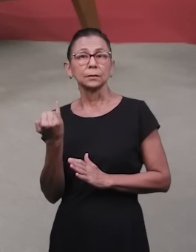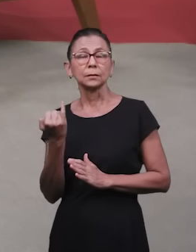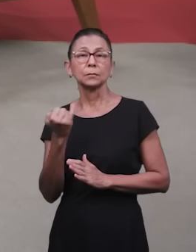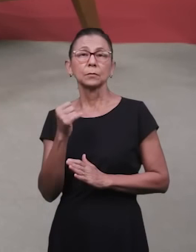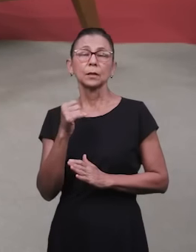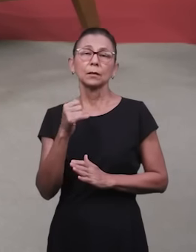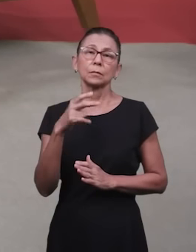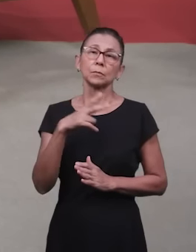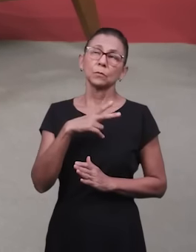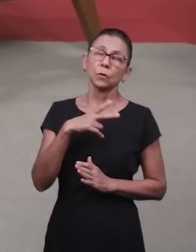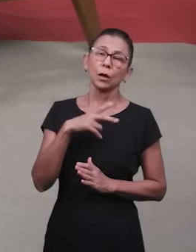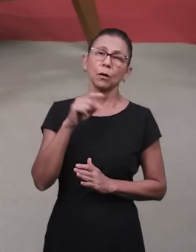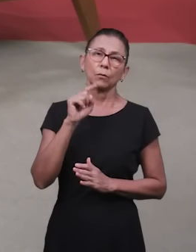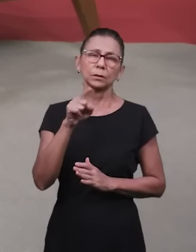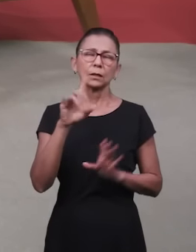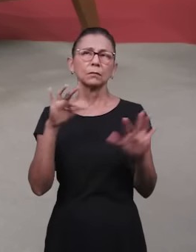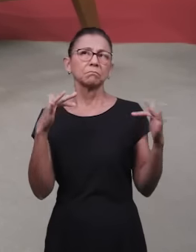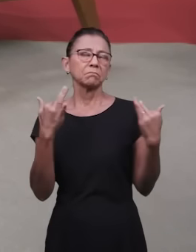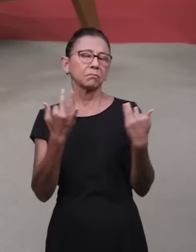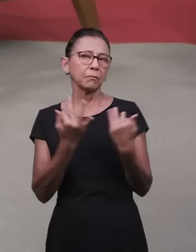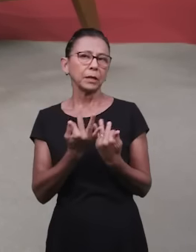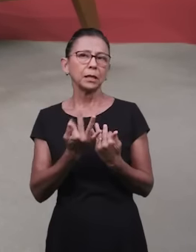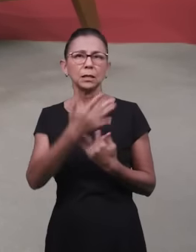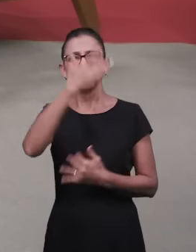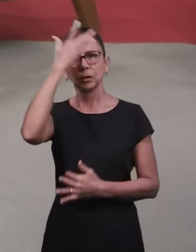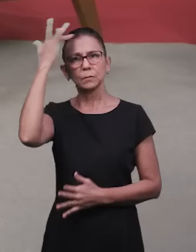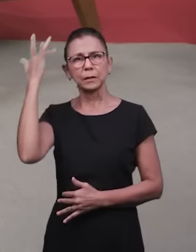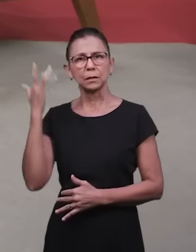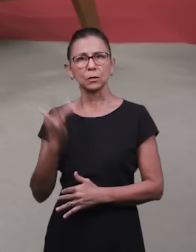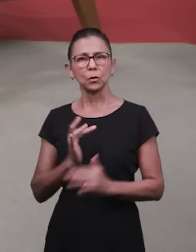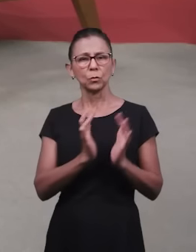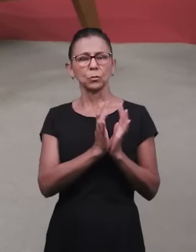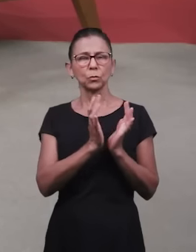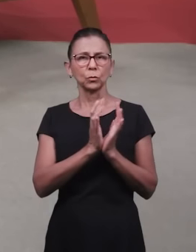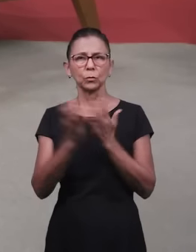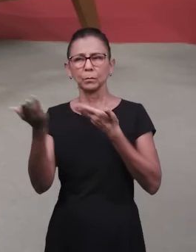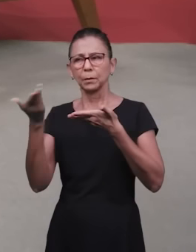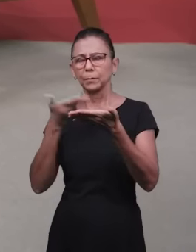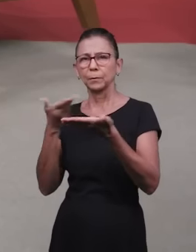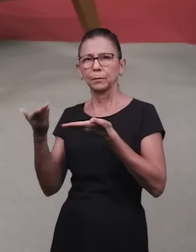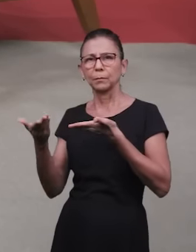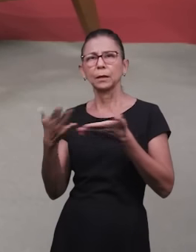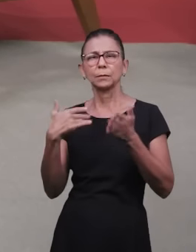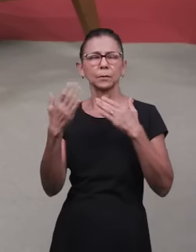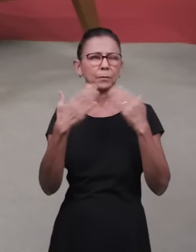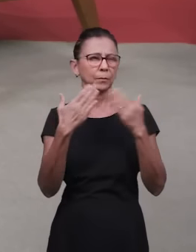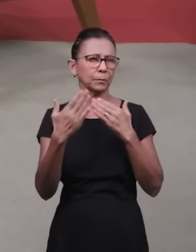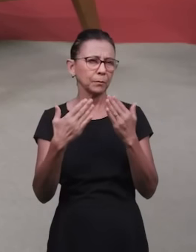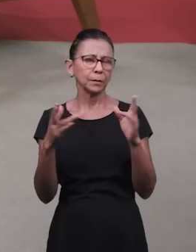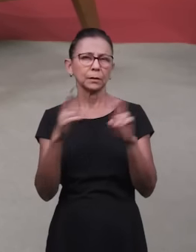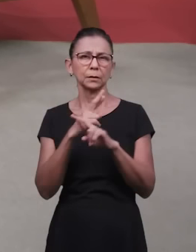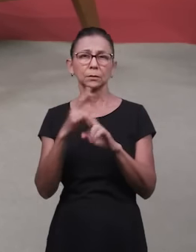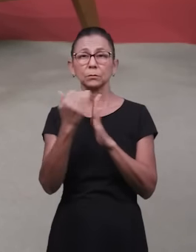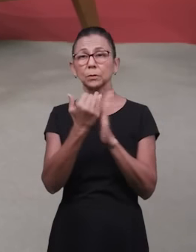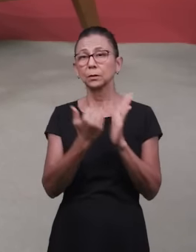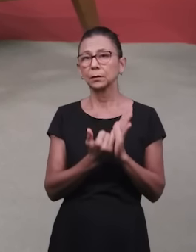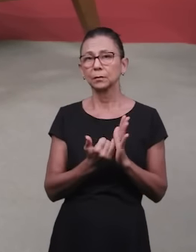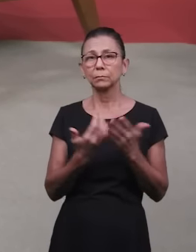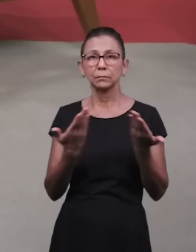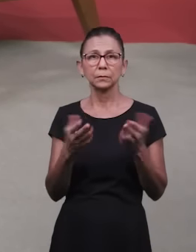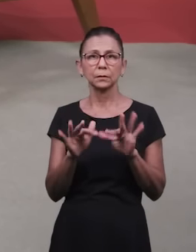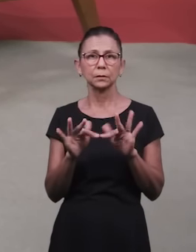para o grupo da igreja que assiste o programa, que conversa entre si, né? Os irmãos conversam entre si acerca daquilo que foi trazido no programa. É